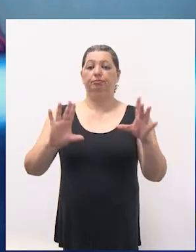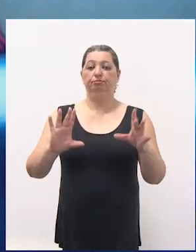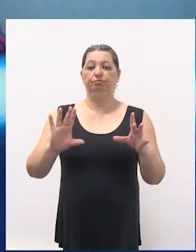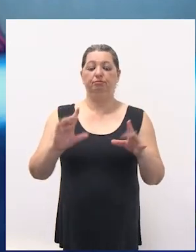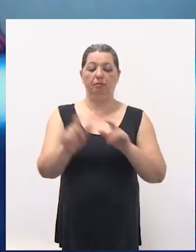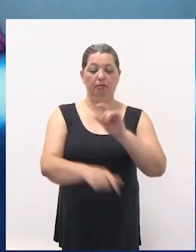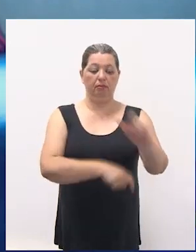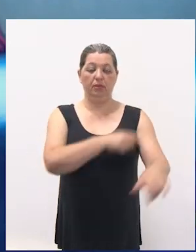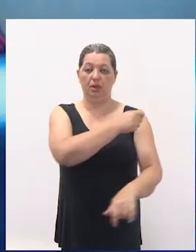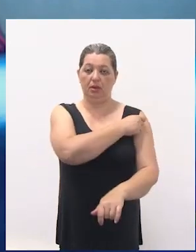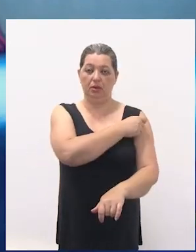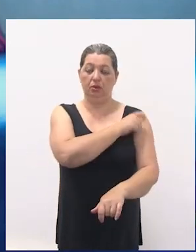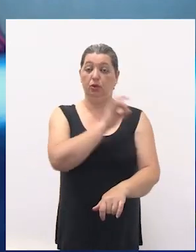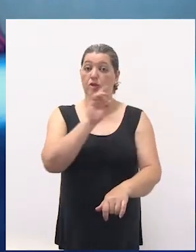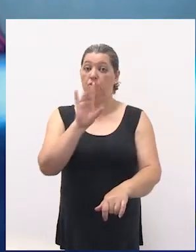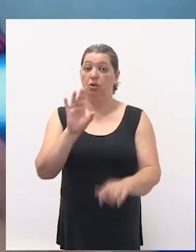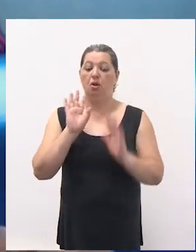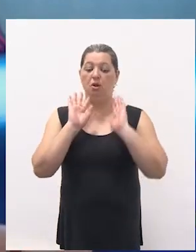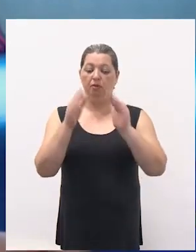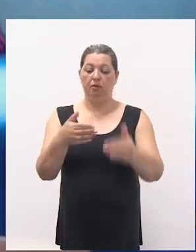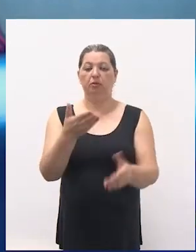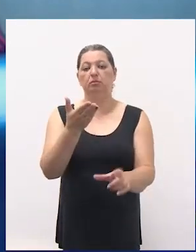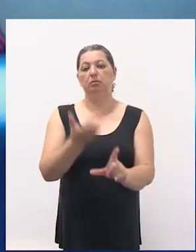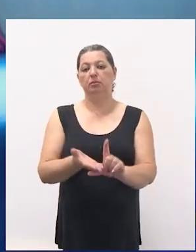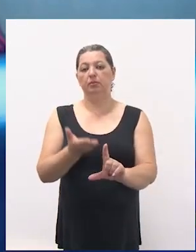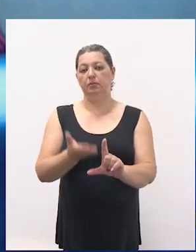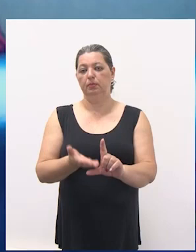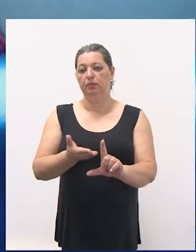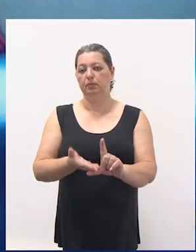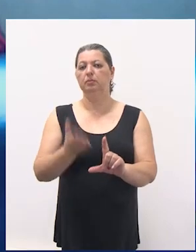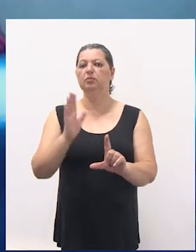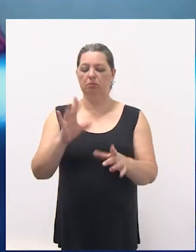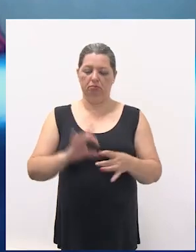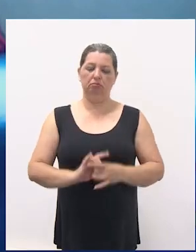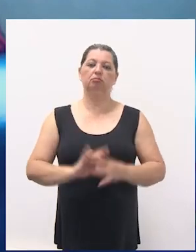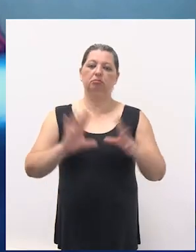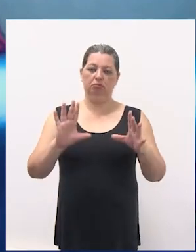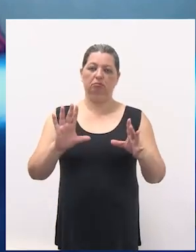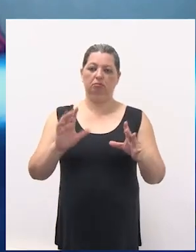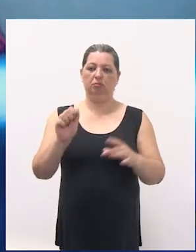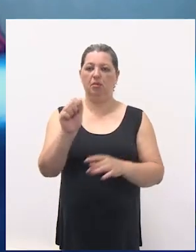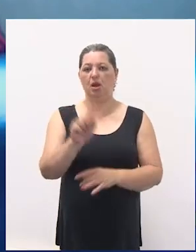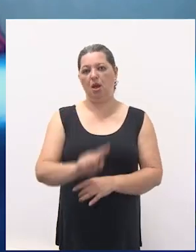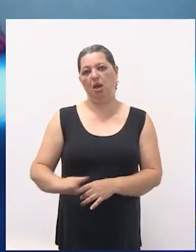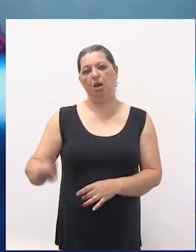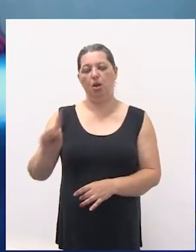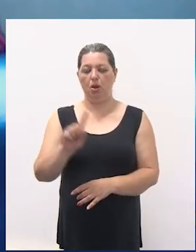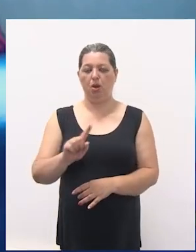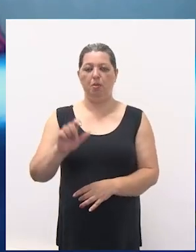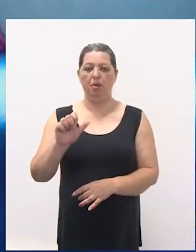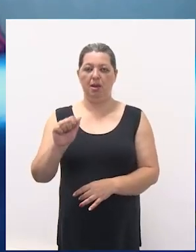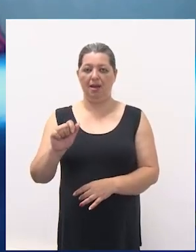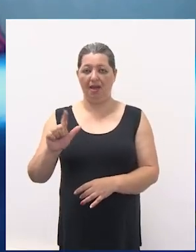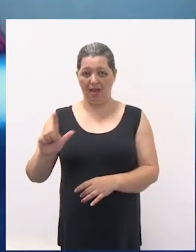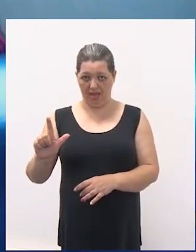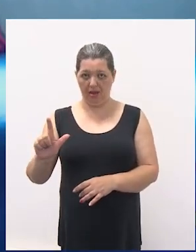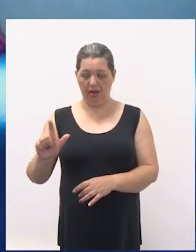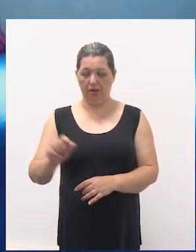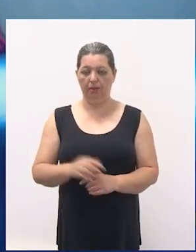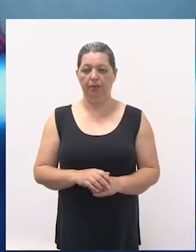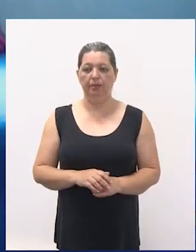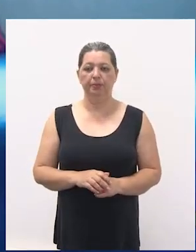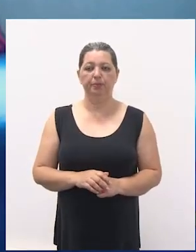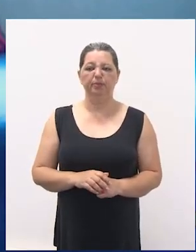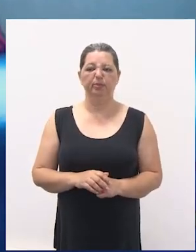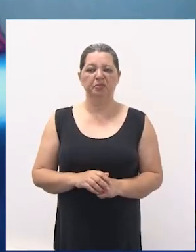alunos que estão no Google Classroom. Então, já vai liberar com aquele e-mail @.al, né? E a terceira, que o